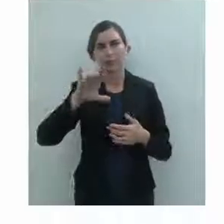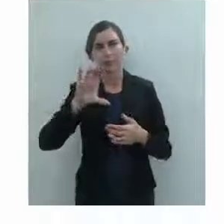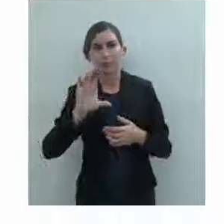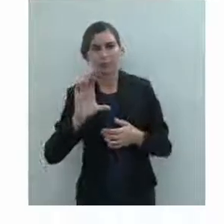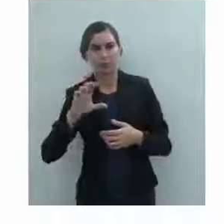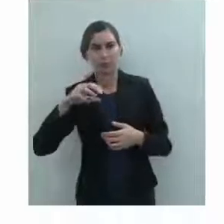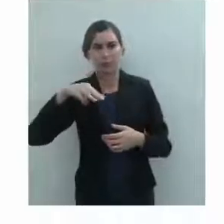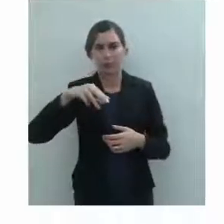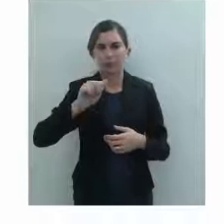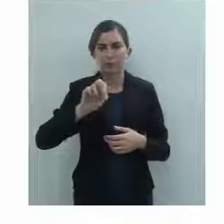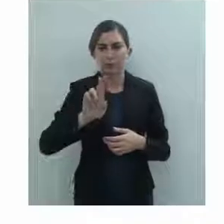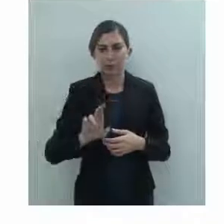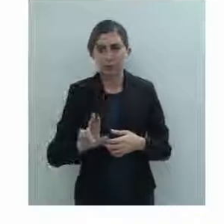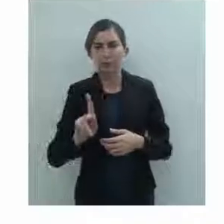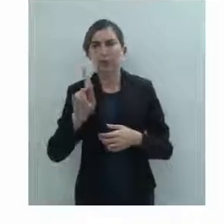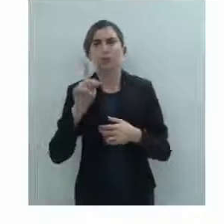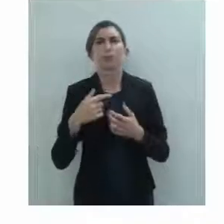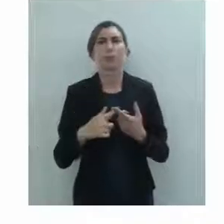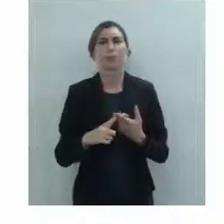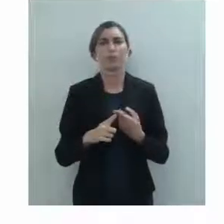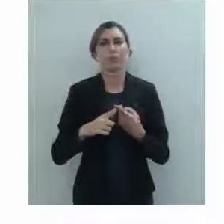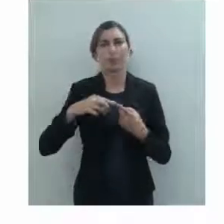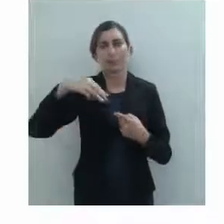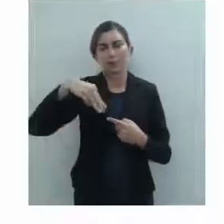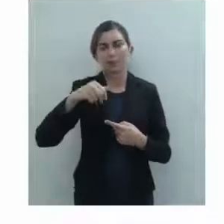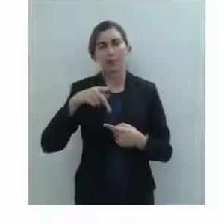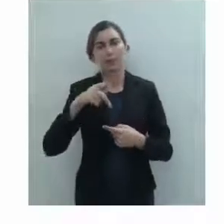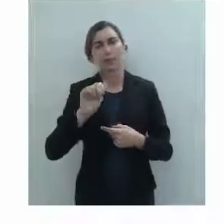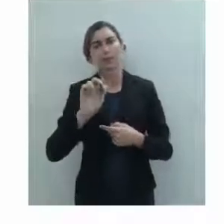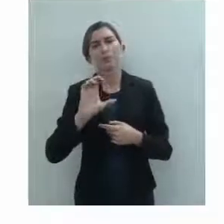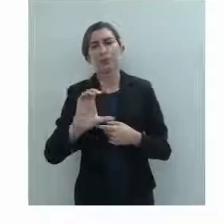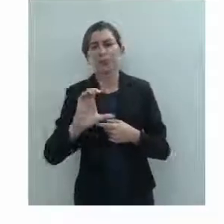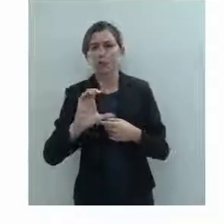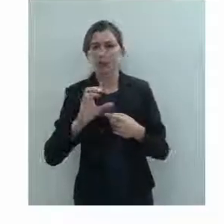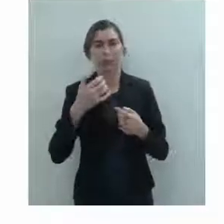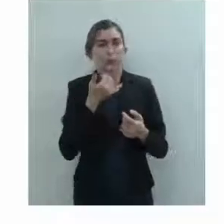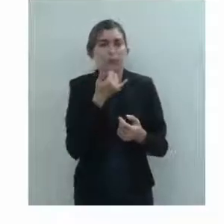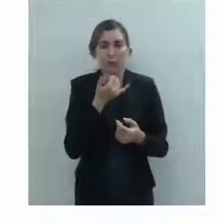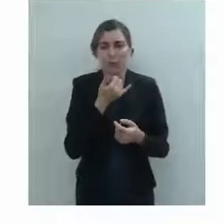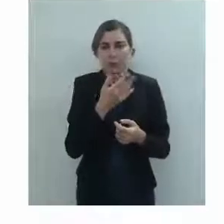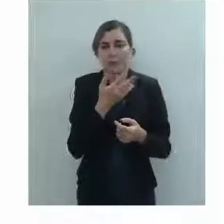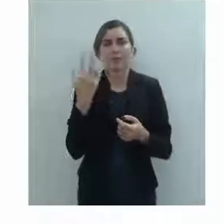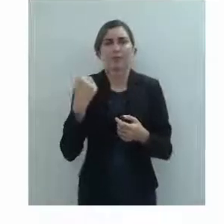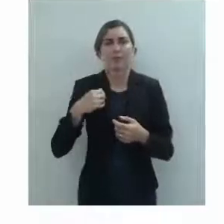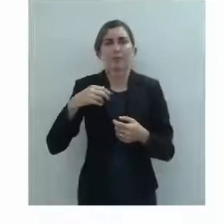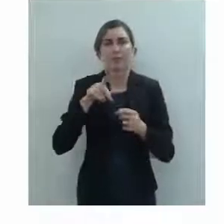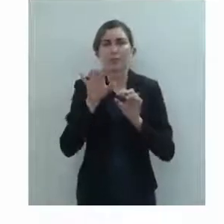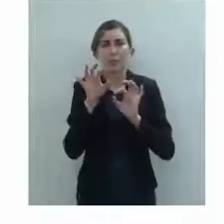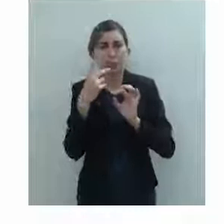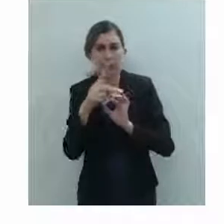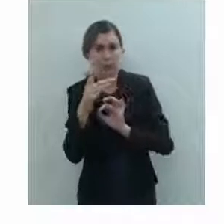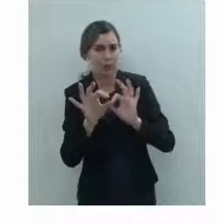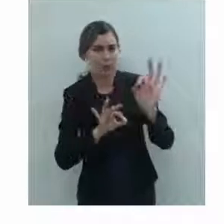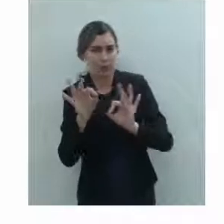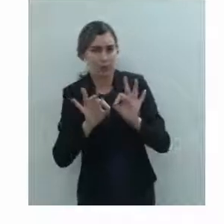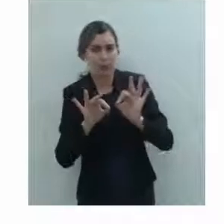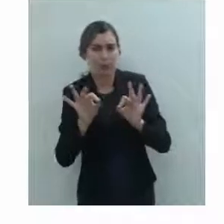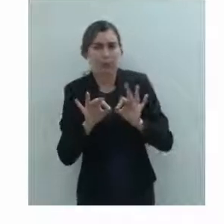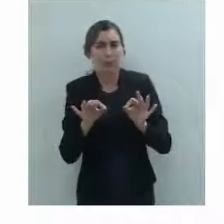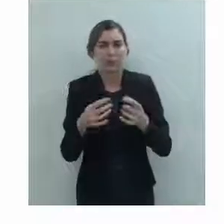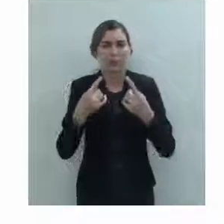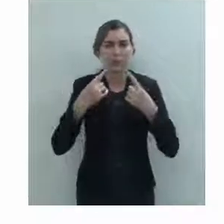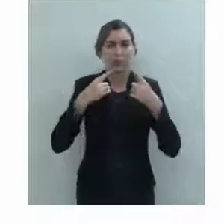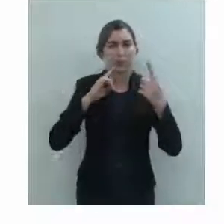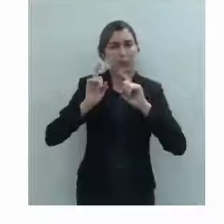e lucien febvre a partir de historiadores ou perdão clássico repito estabeleceram um diálogo